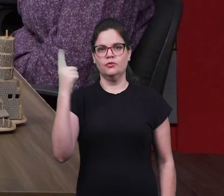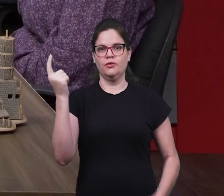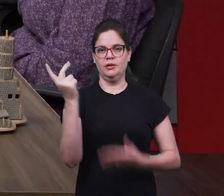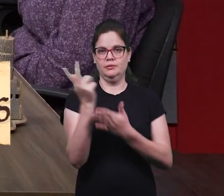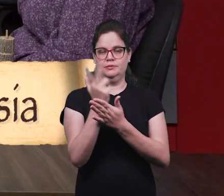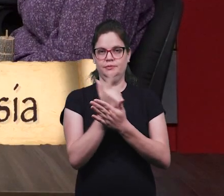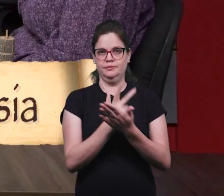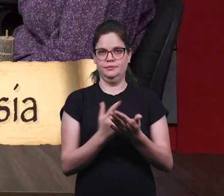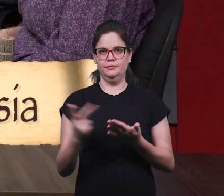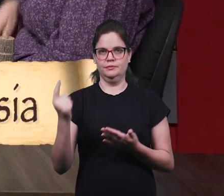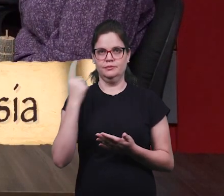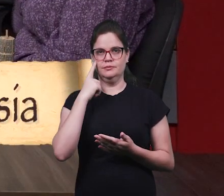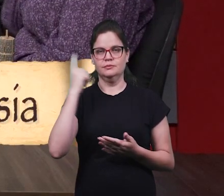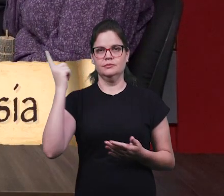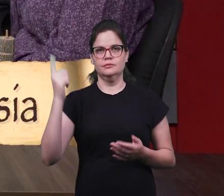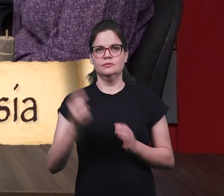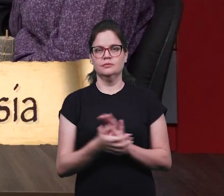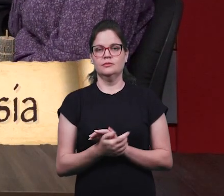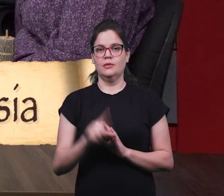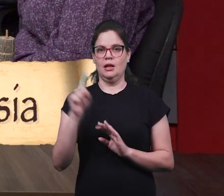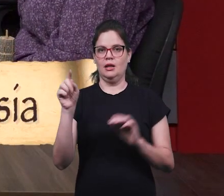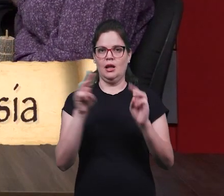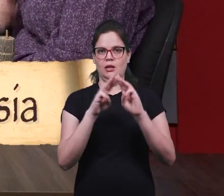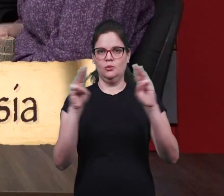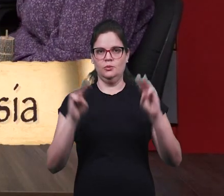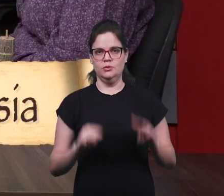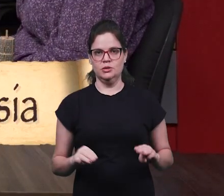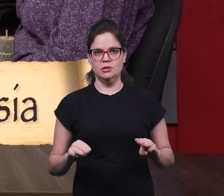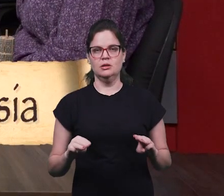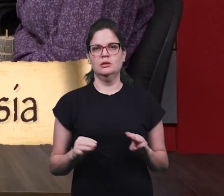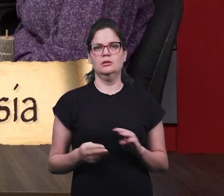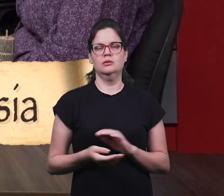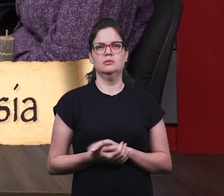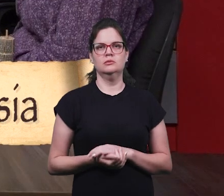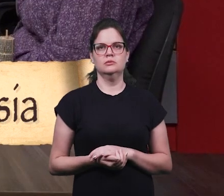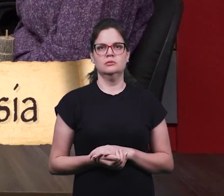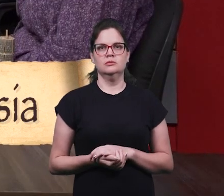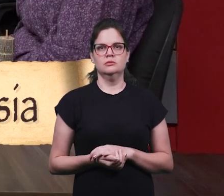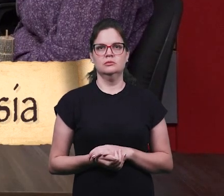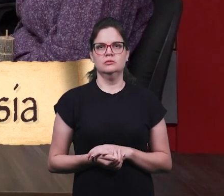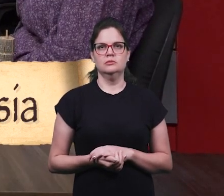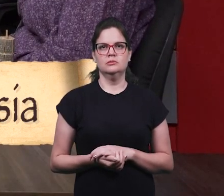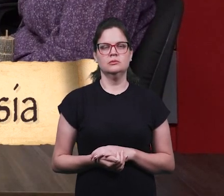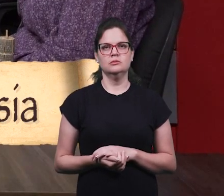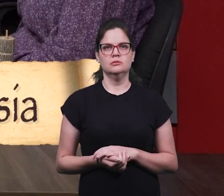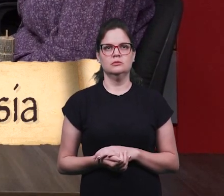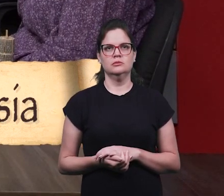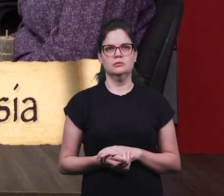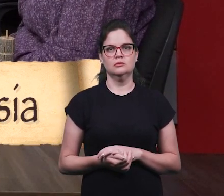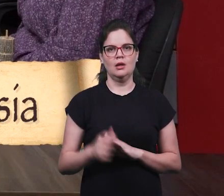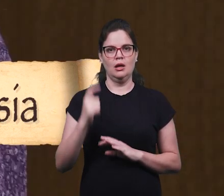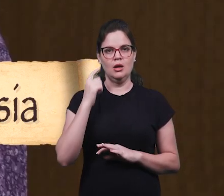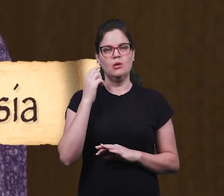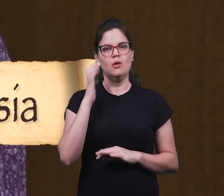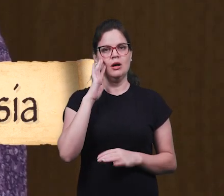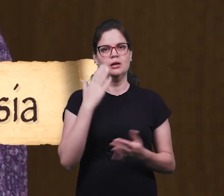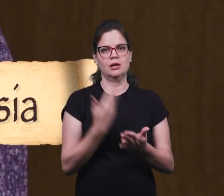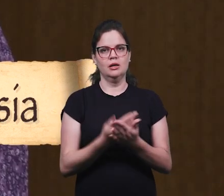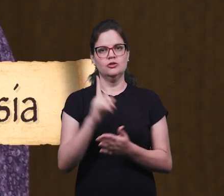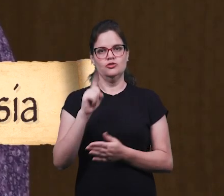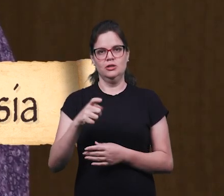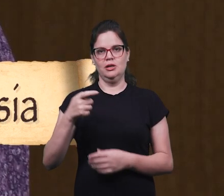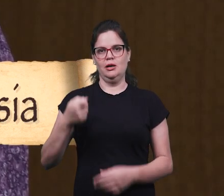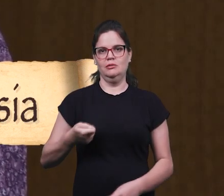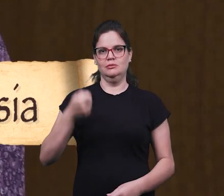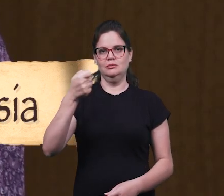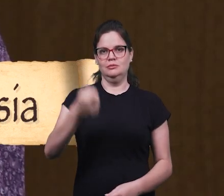essa figura que está lá no Museu Britânico, acredito que seja o Xerxes, que